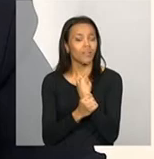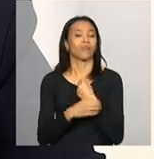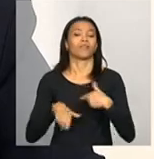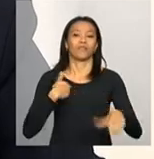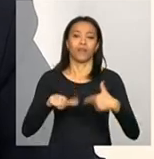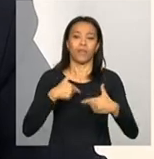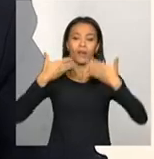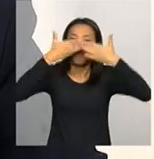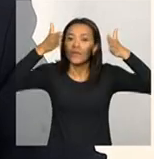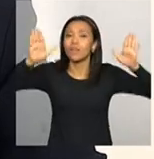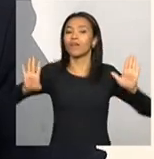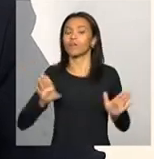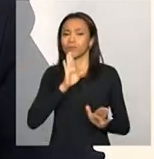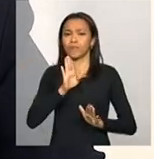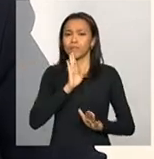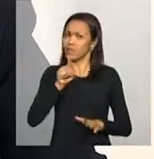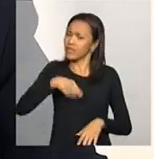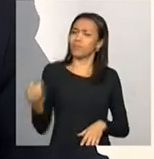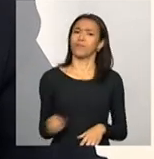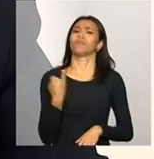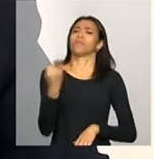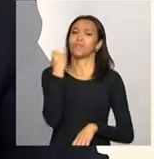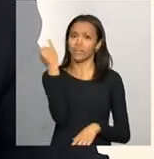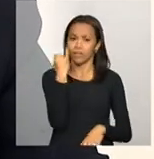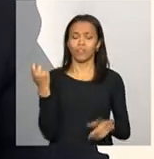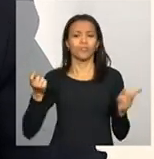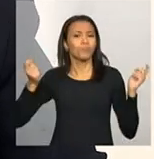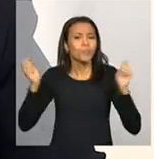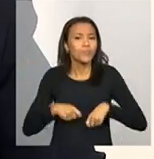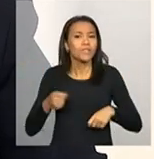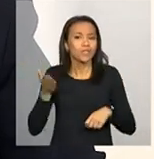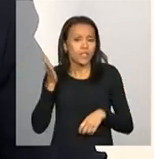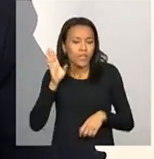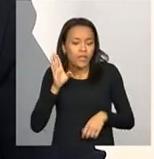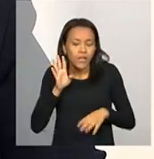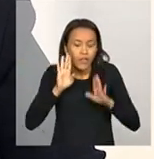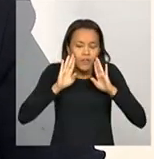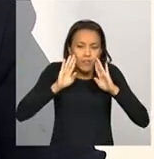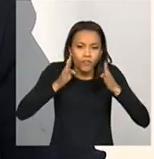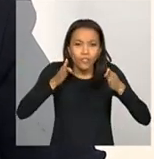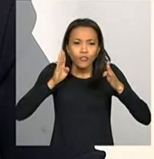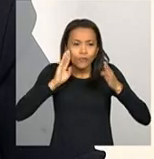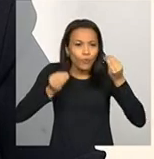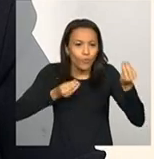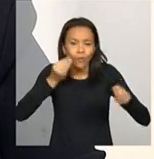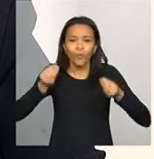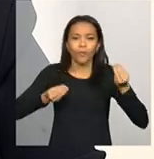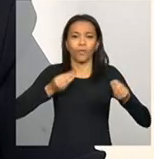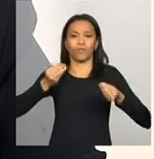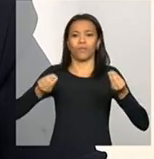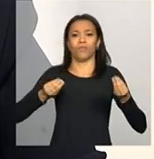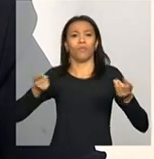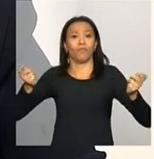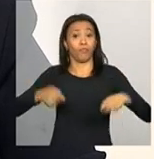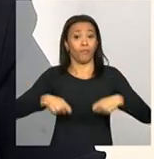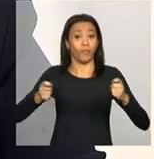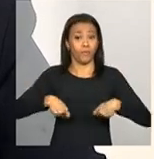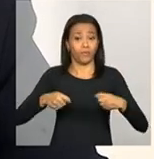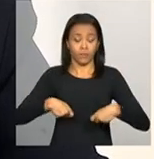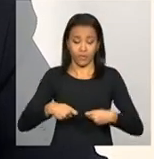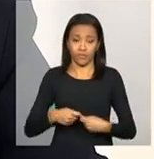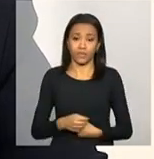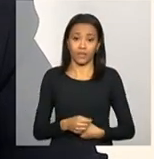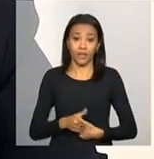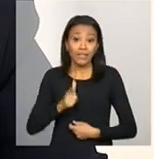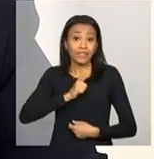os conhecimentos, isso é muito importante, poderem ser acompanhados, não é, para que possam